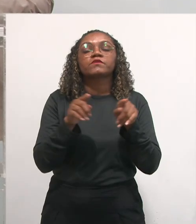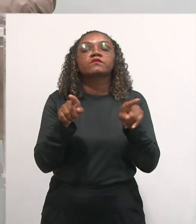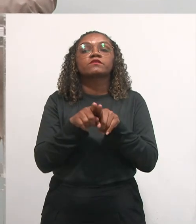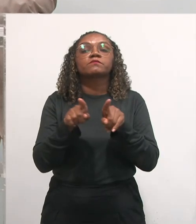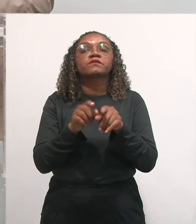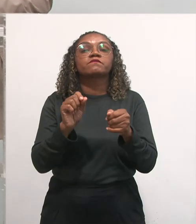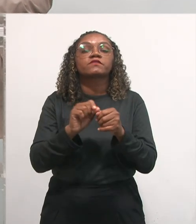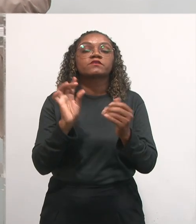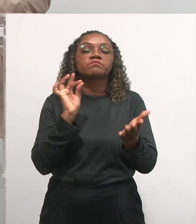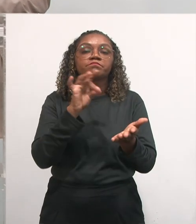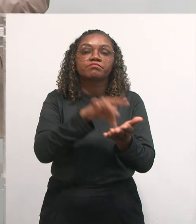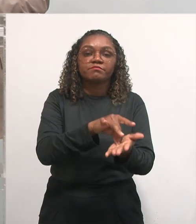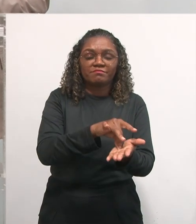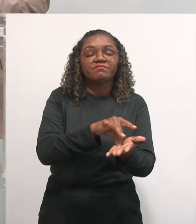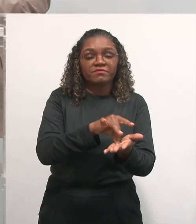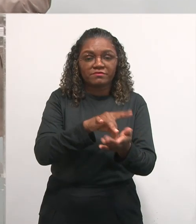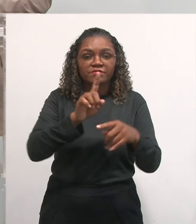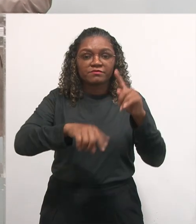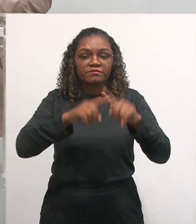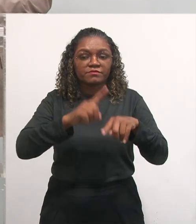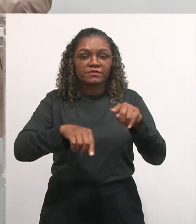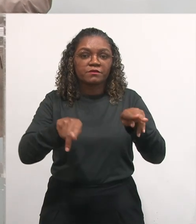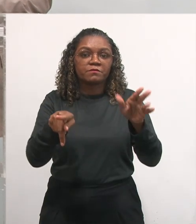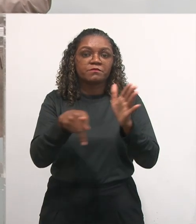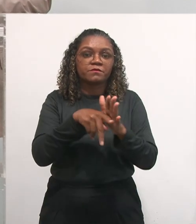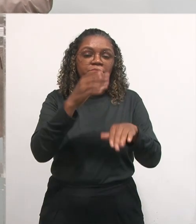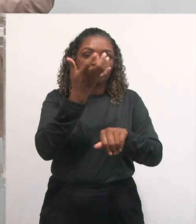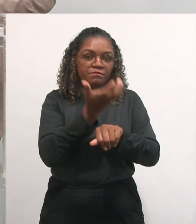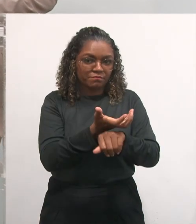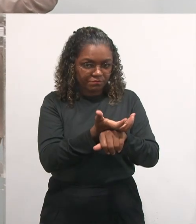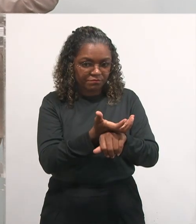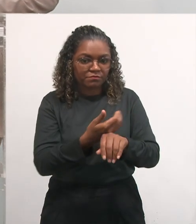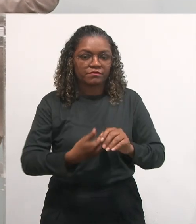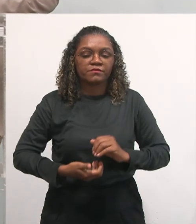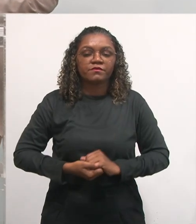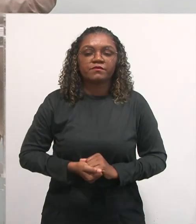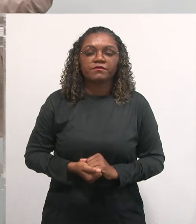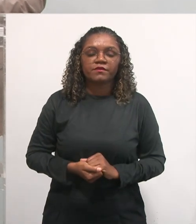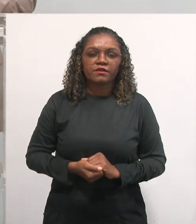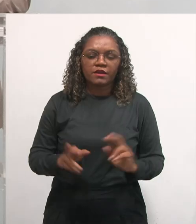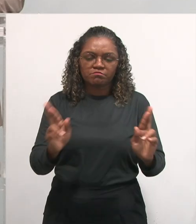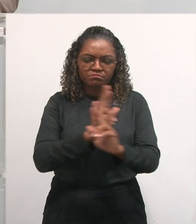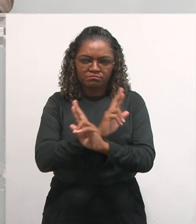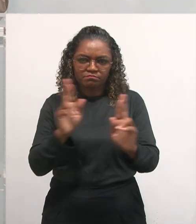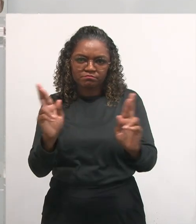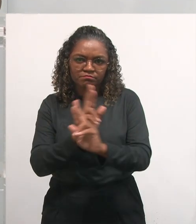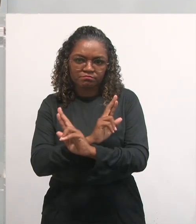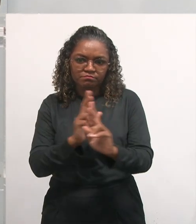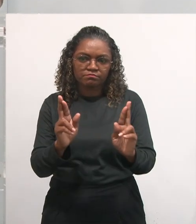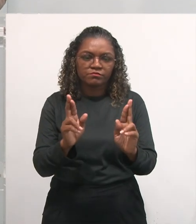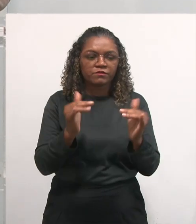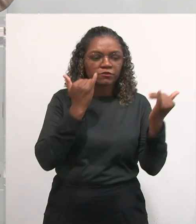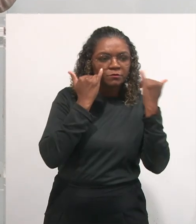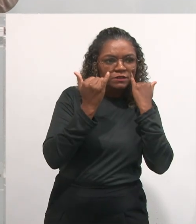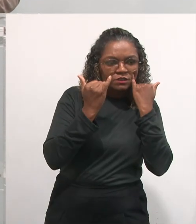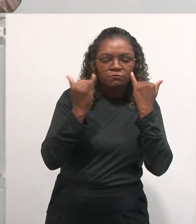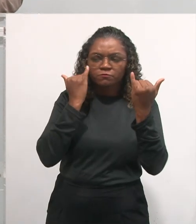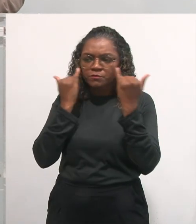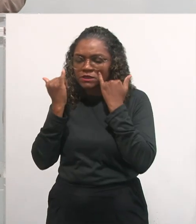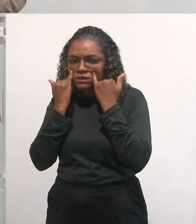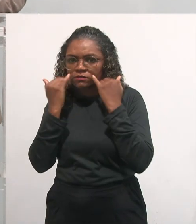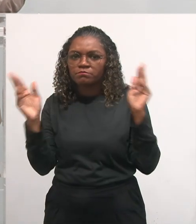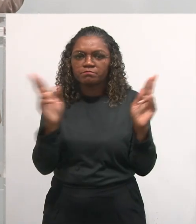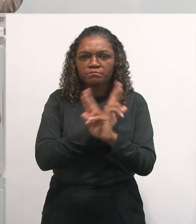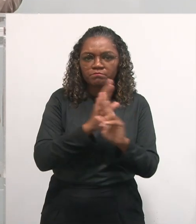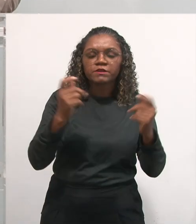as ferramentas que a gente está vendo na disciplina, entendeu? Que você possa fazer correlação entre uma informação e outra, que você